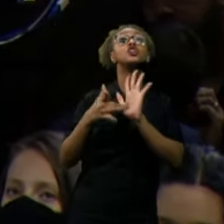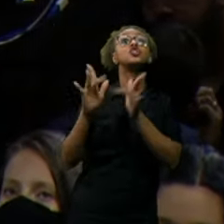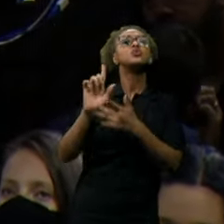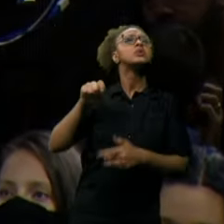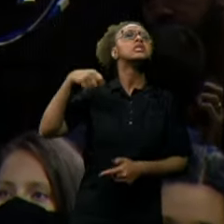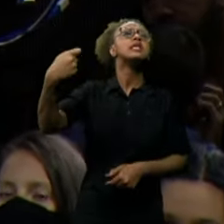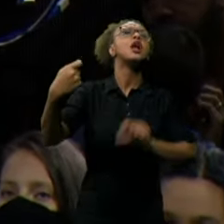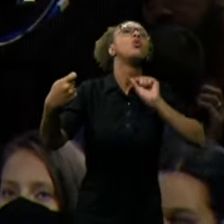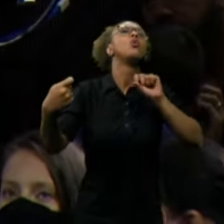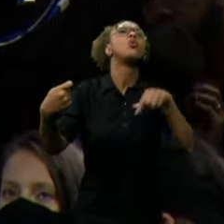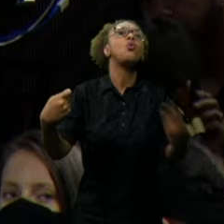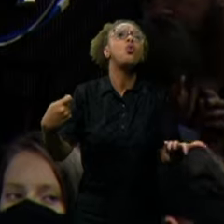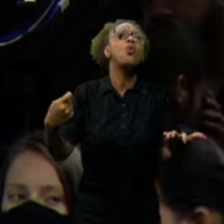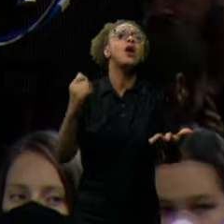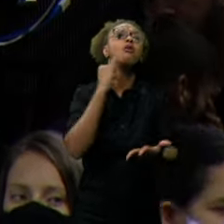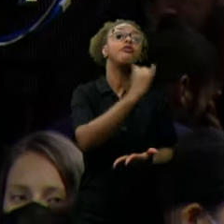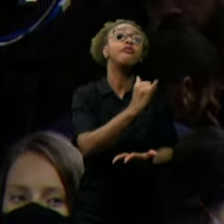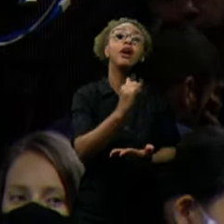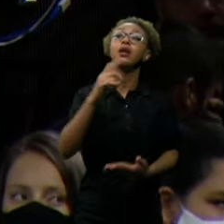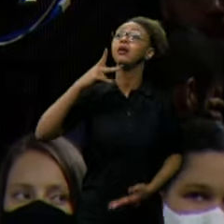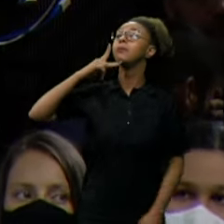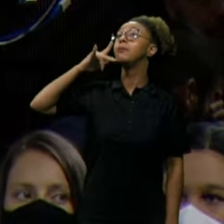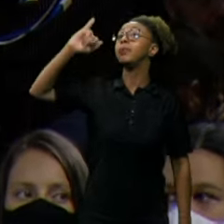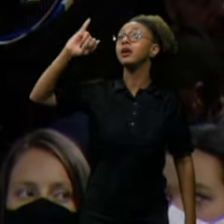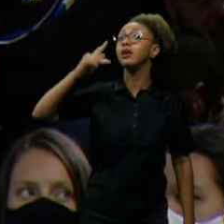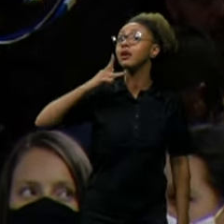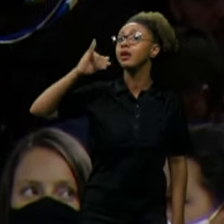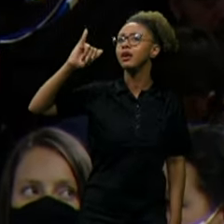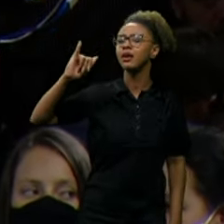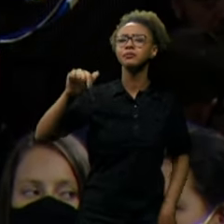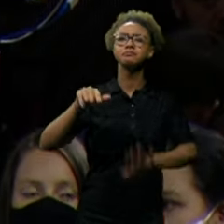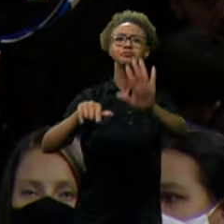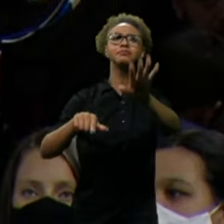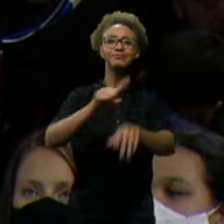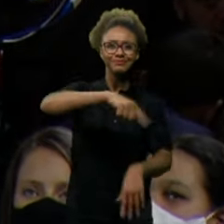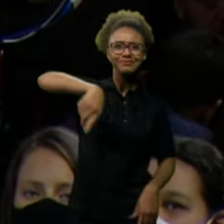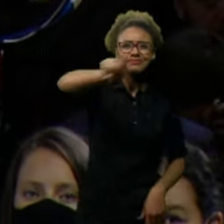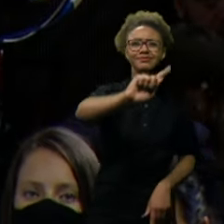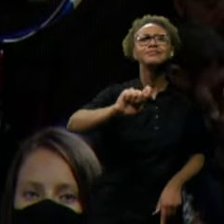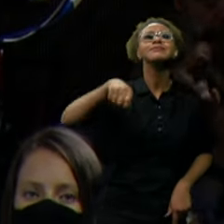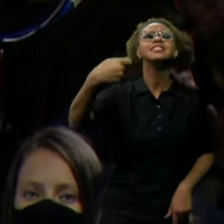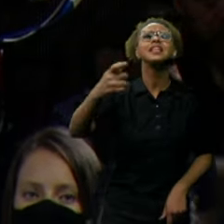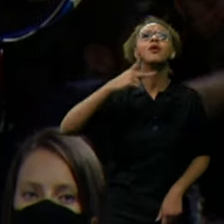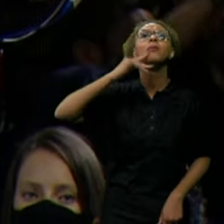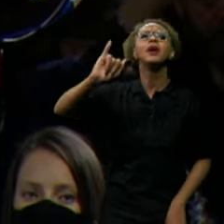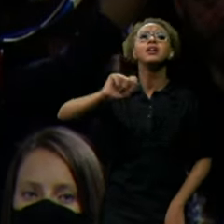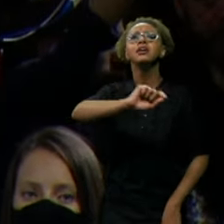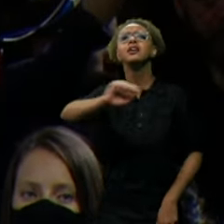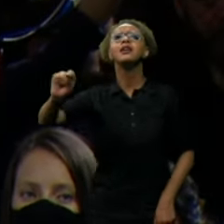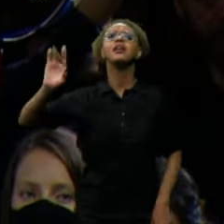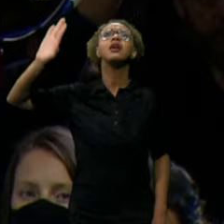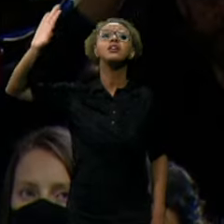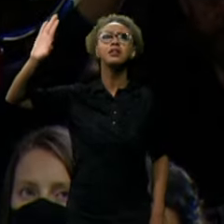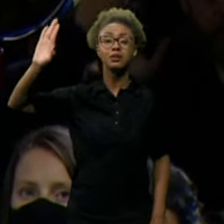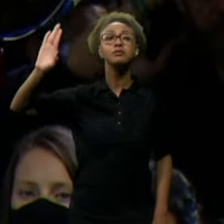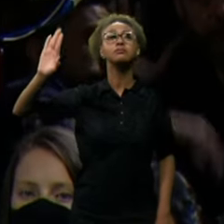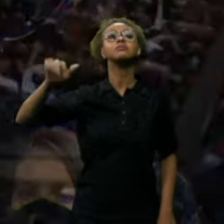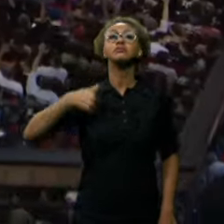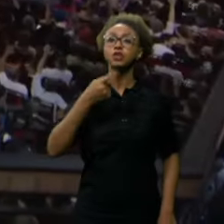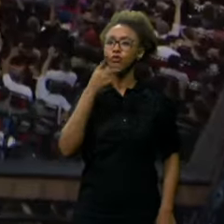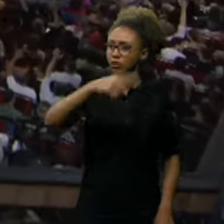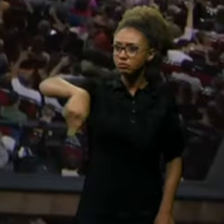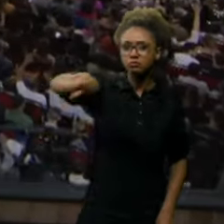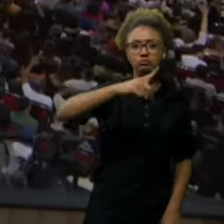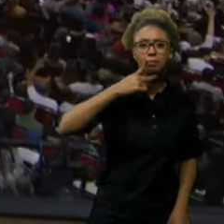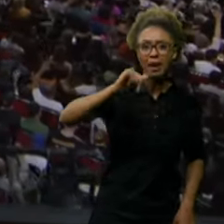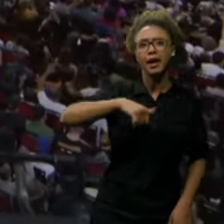ou serviço igreja ele diz o Vosso Pai porque quem aqui é pai quem é que é pai quem é pai aqui isso quando eu digo